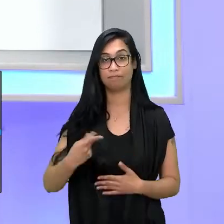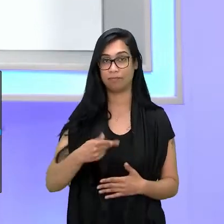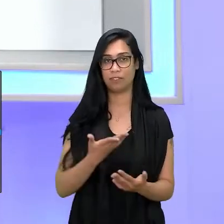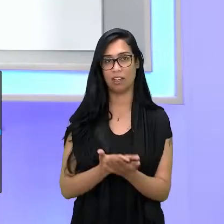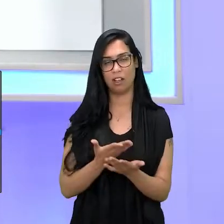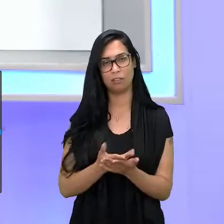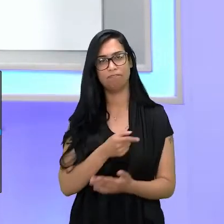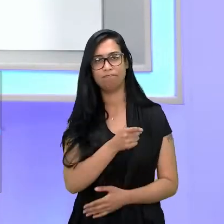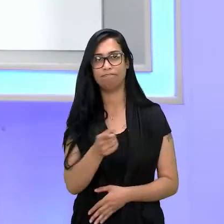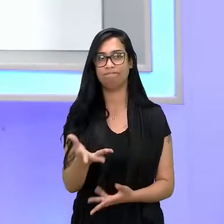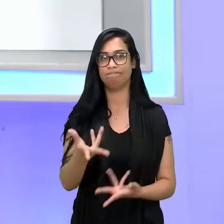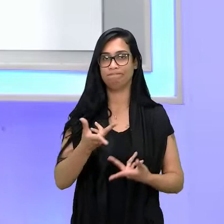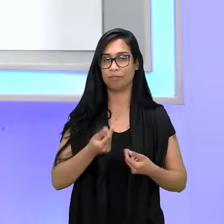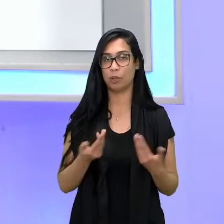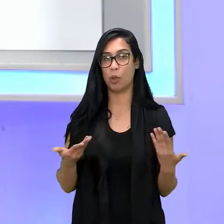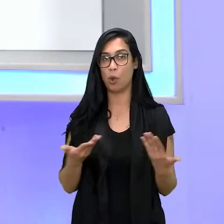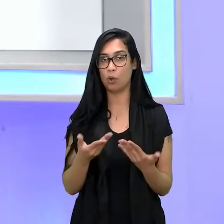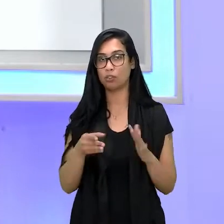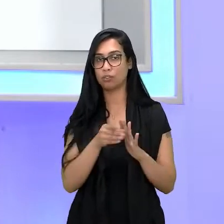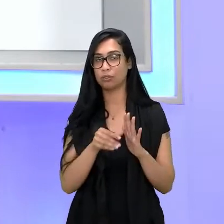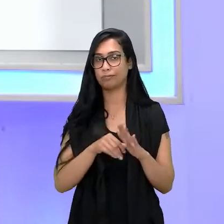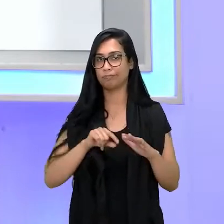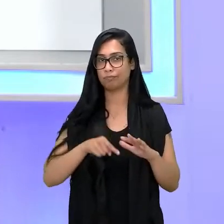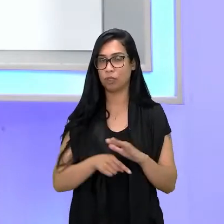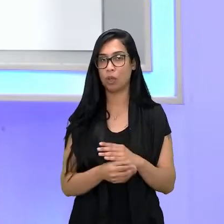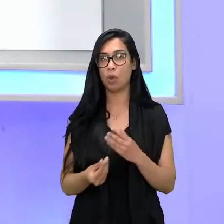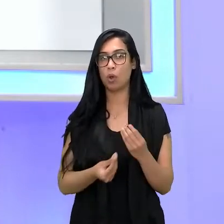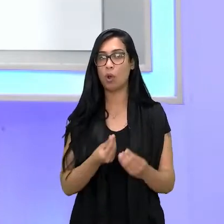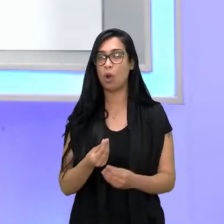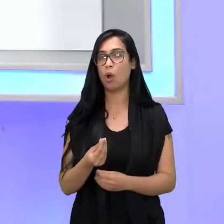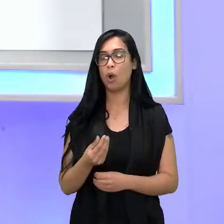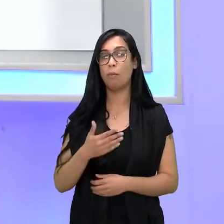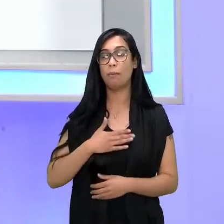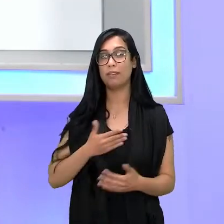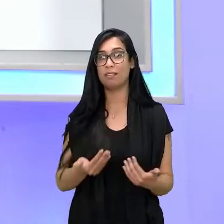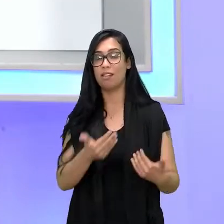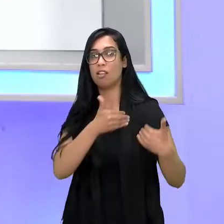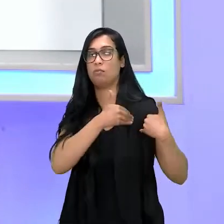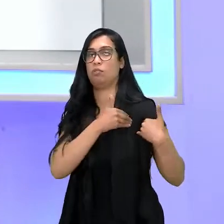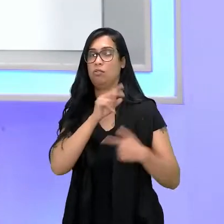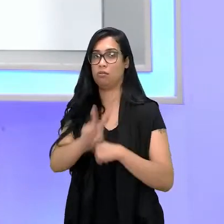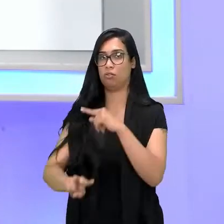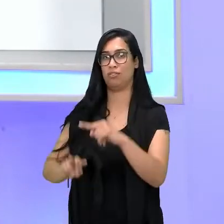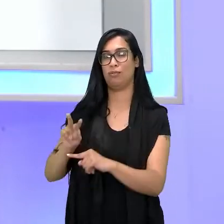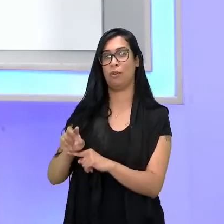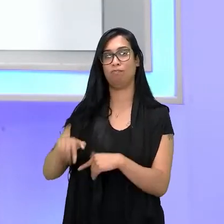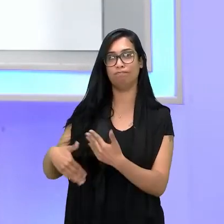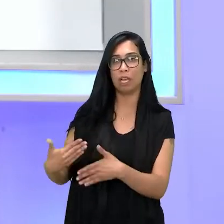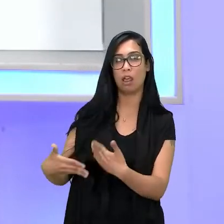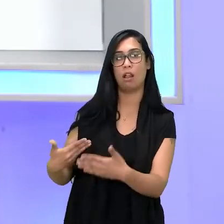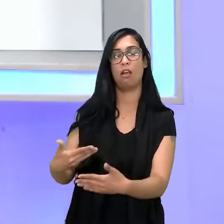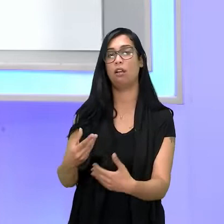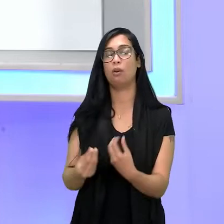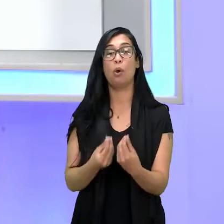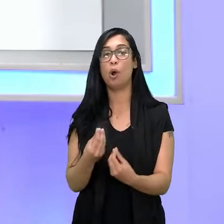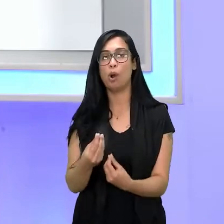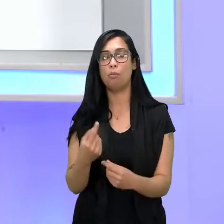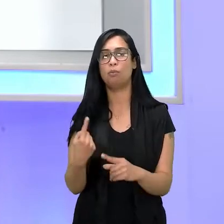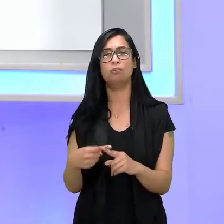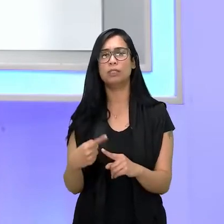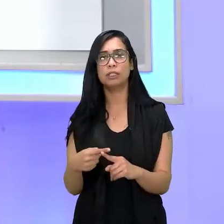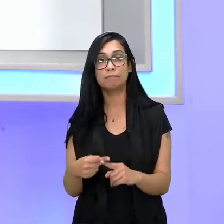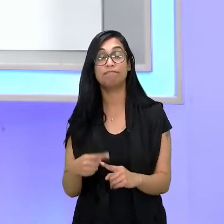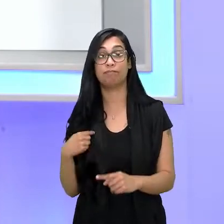nosso aprofundamento, Meu Papel no Desenvolvimento Sustentável. Isso mesmo, qual é o seu papel no desenvolvimento sustentável? Nós